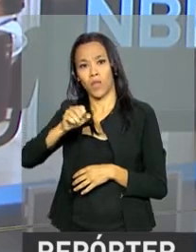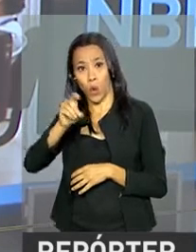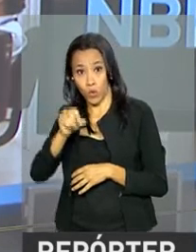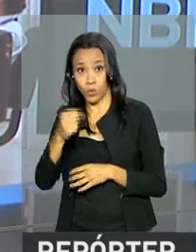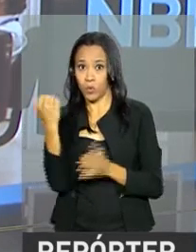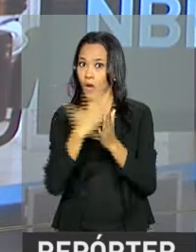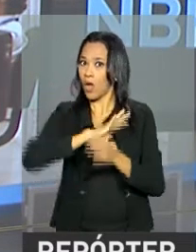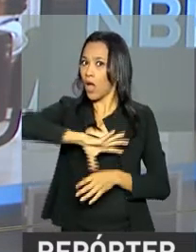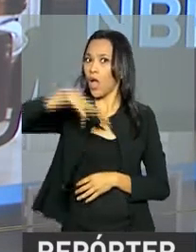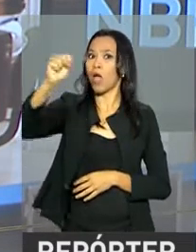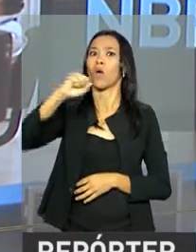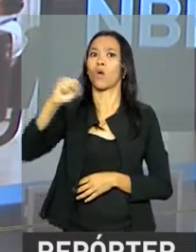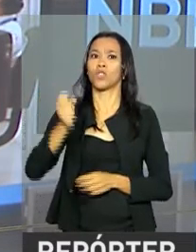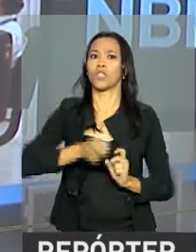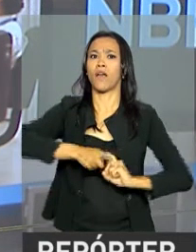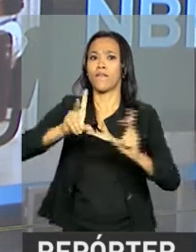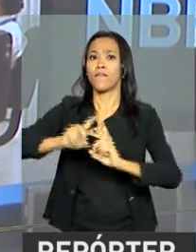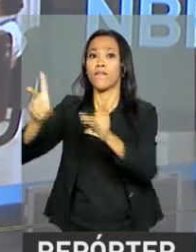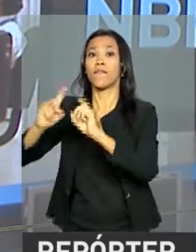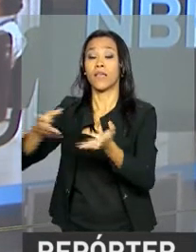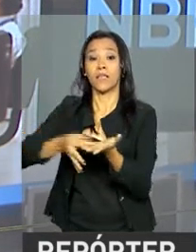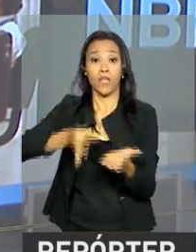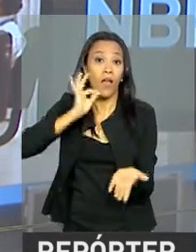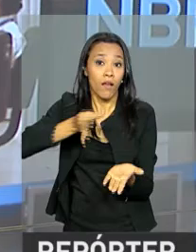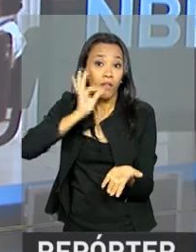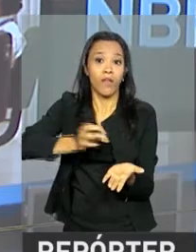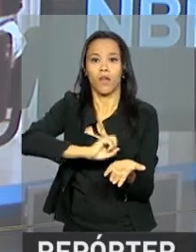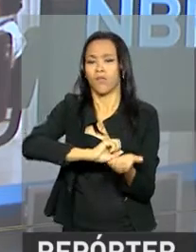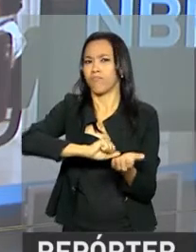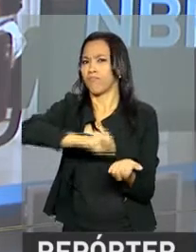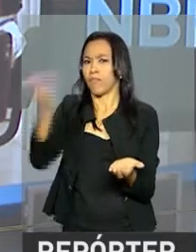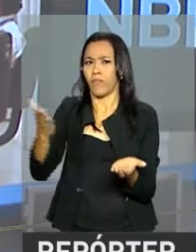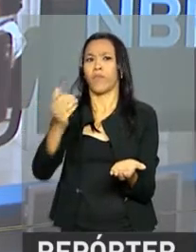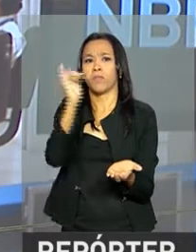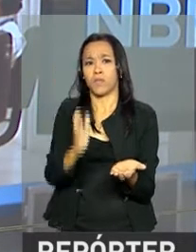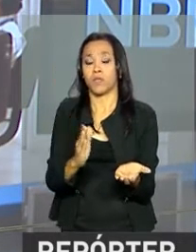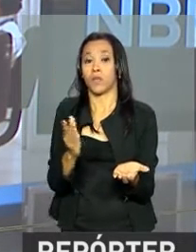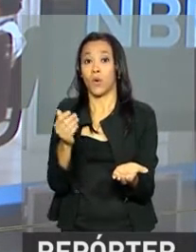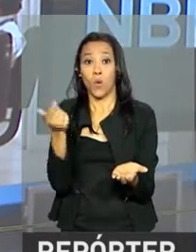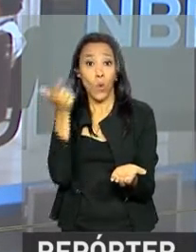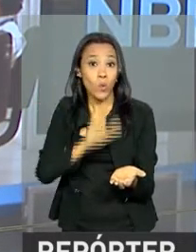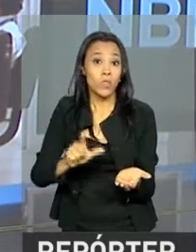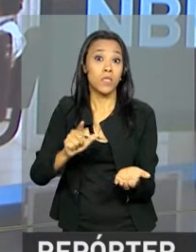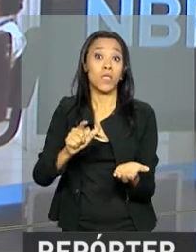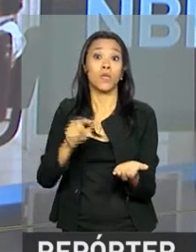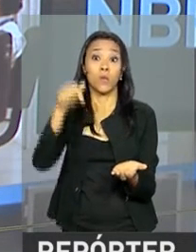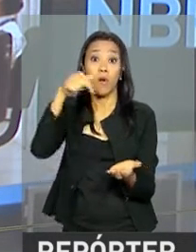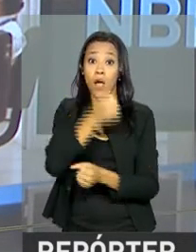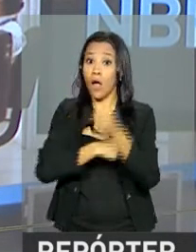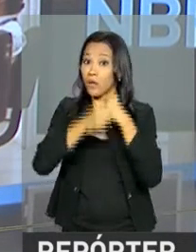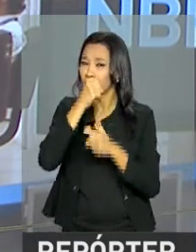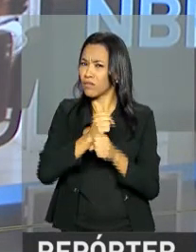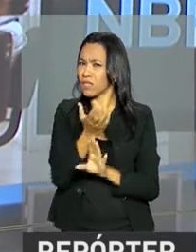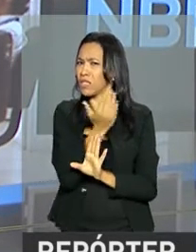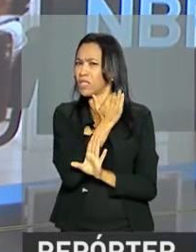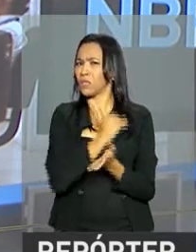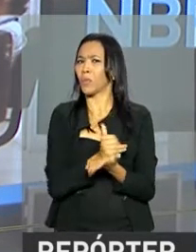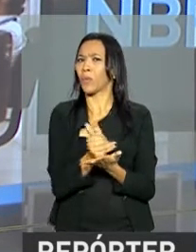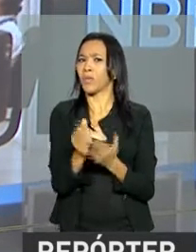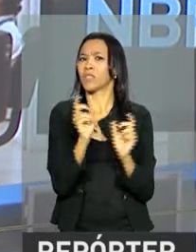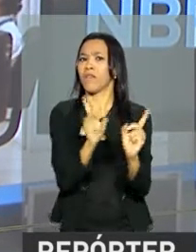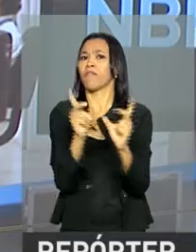café em 2016 as vendas atingiram no último ano o maior volume anual desde o início das exportações